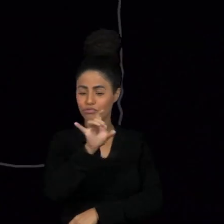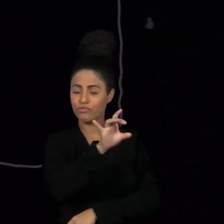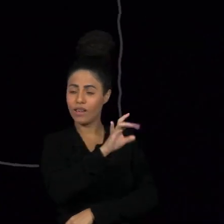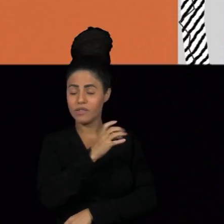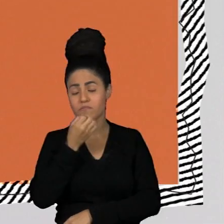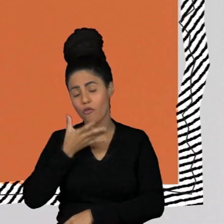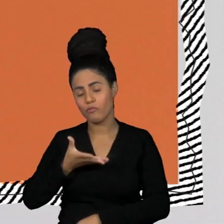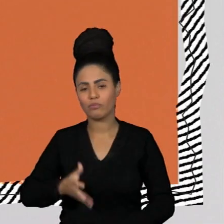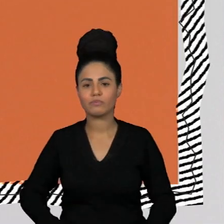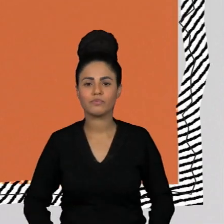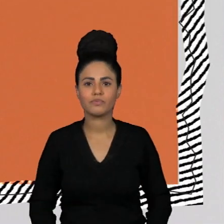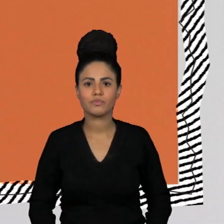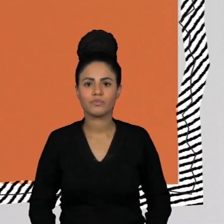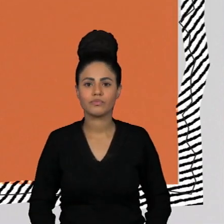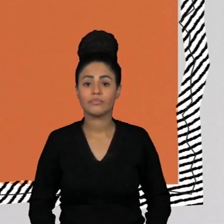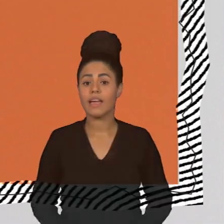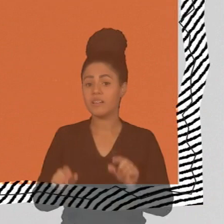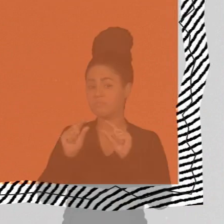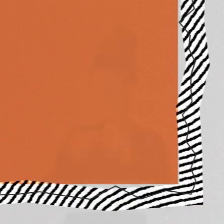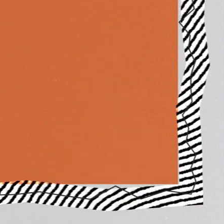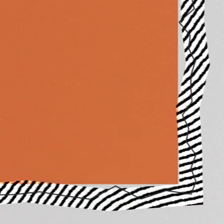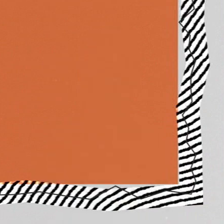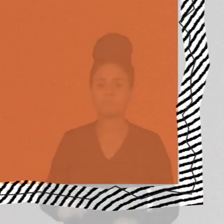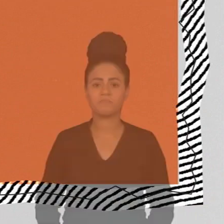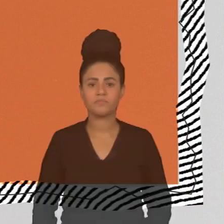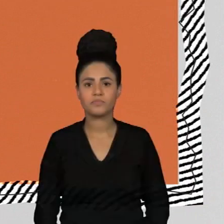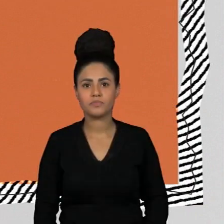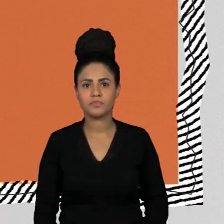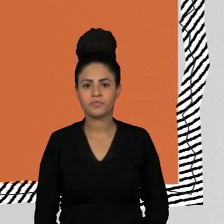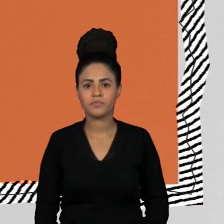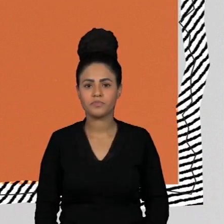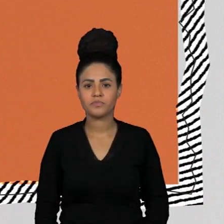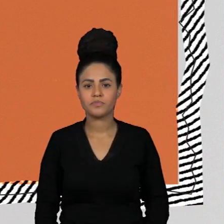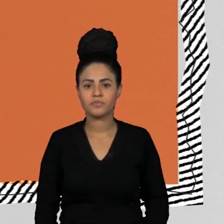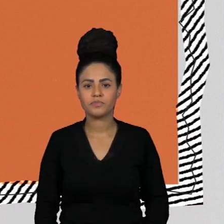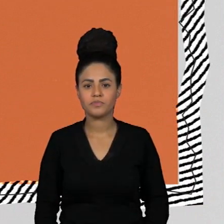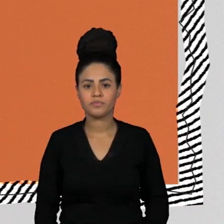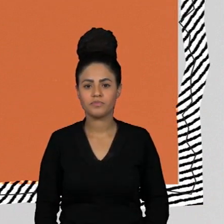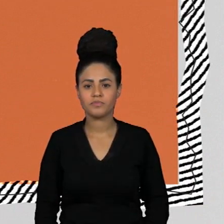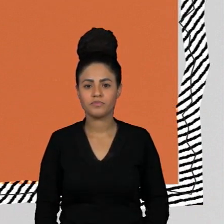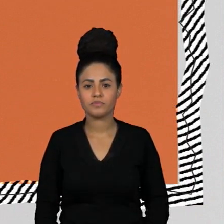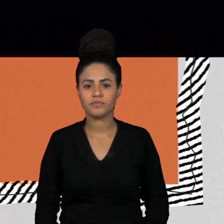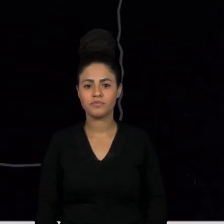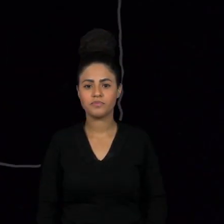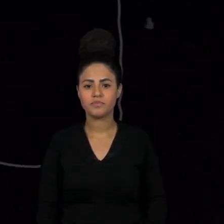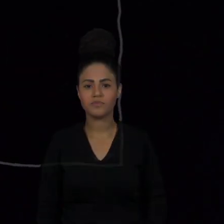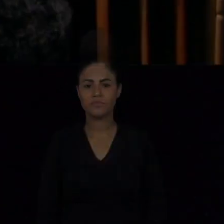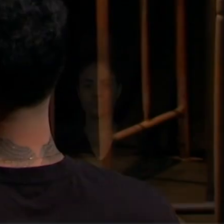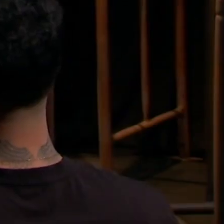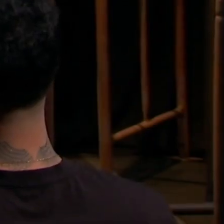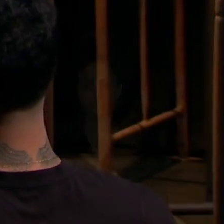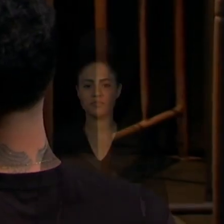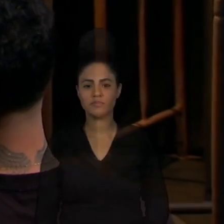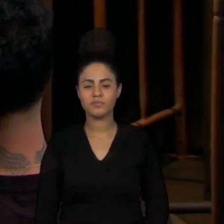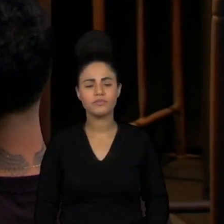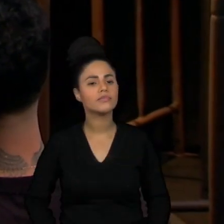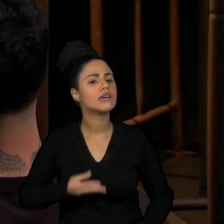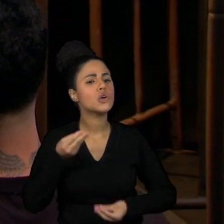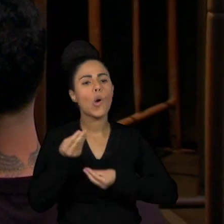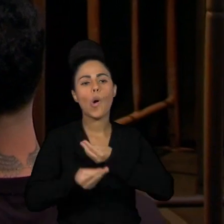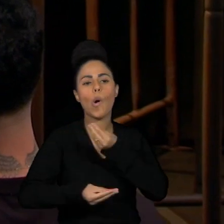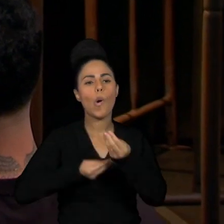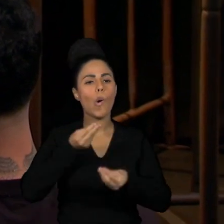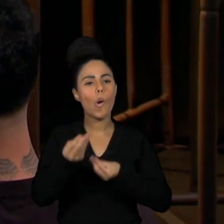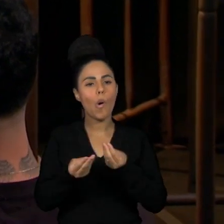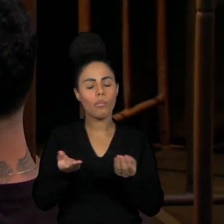grana. Uma frase que te faz arrepiar. O dinheiro está na conta. E como é que anda esse equilíbrio aí